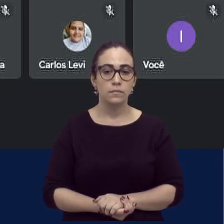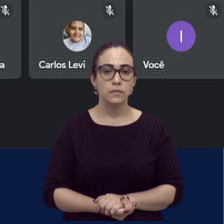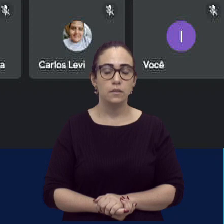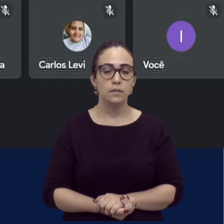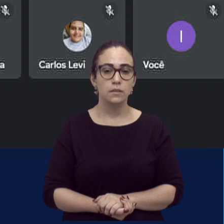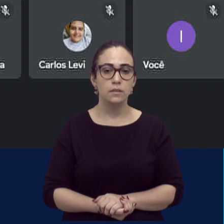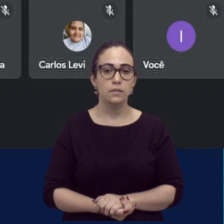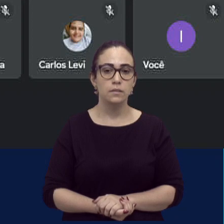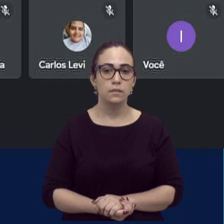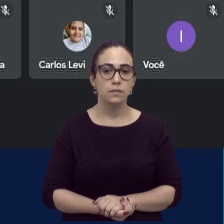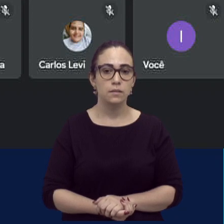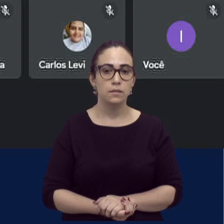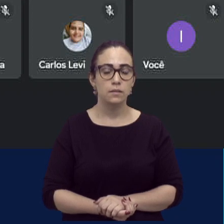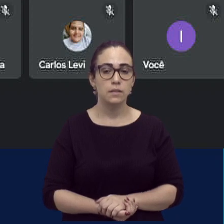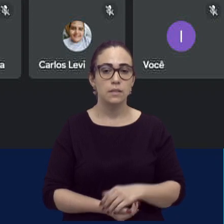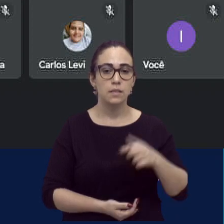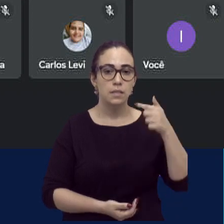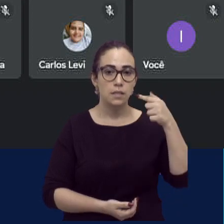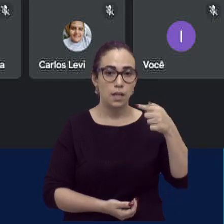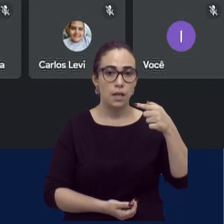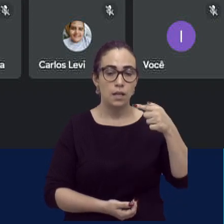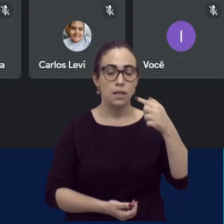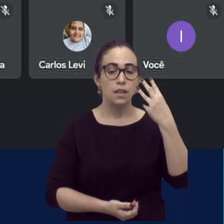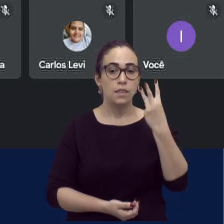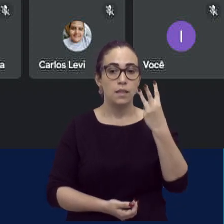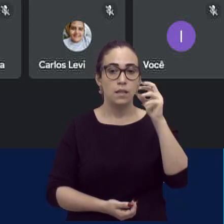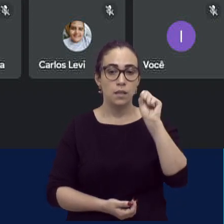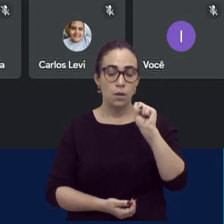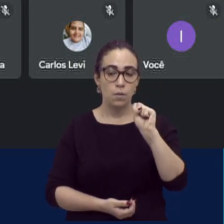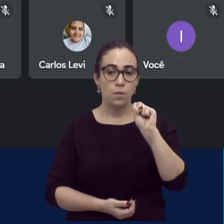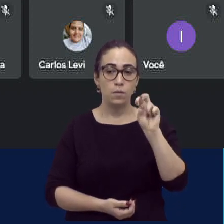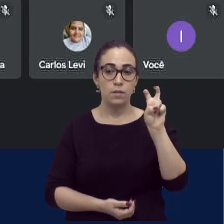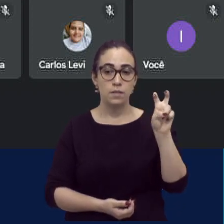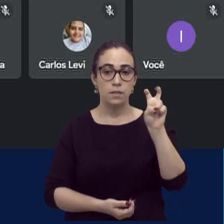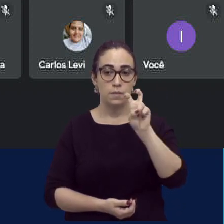38, 55, no qual ele